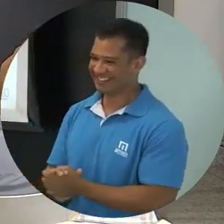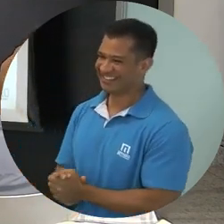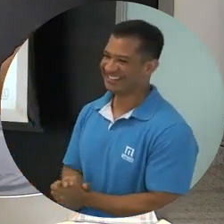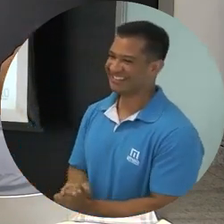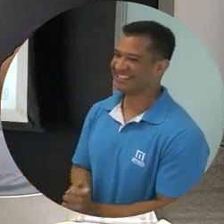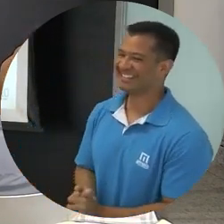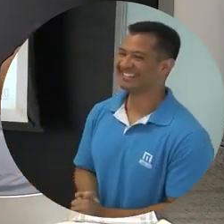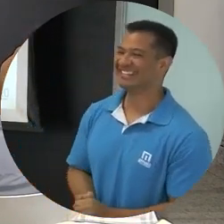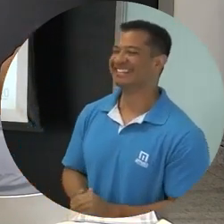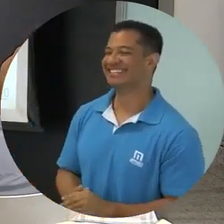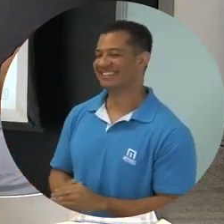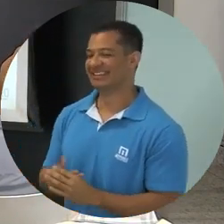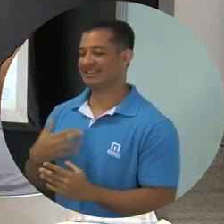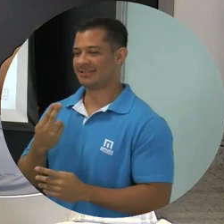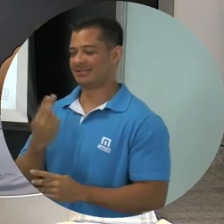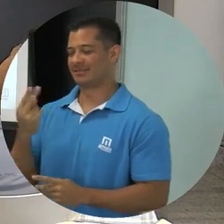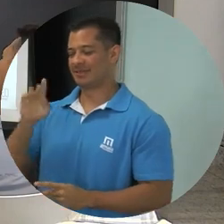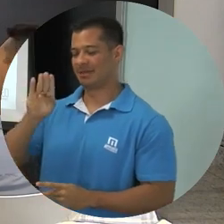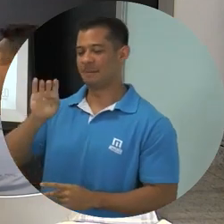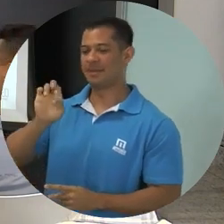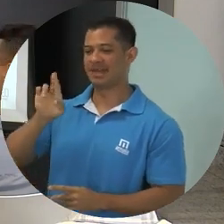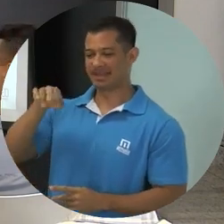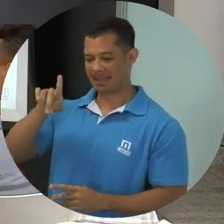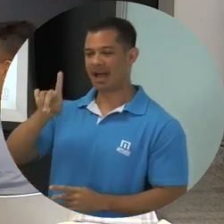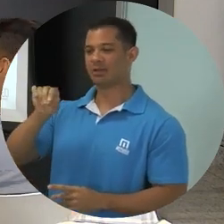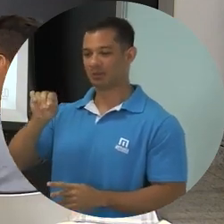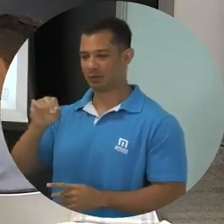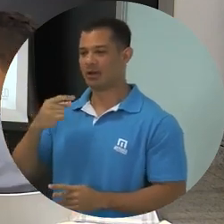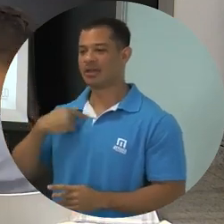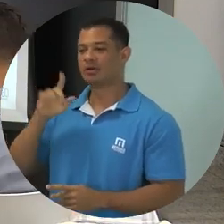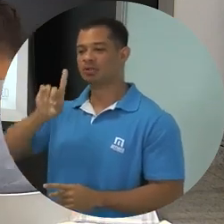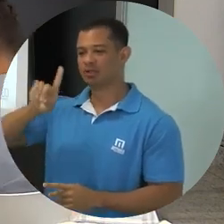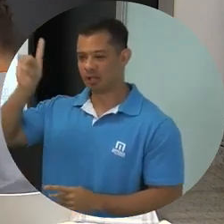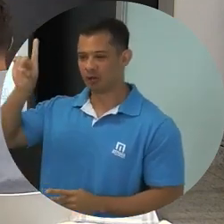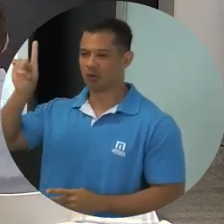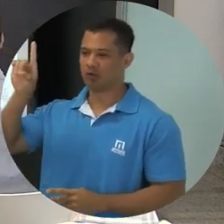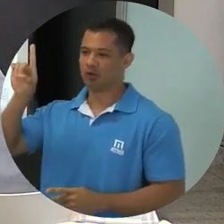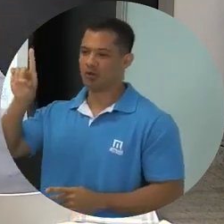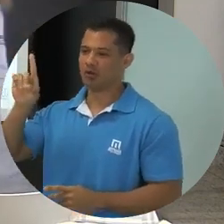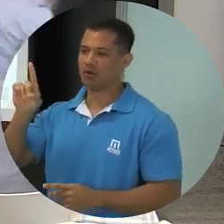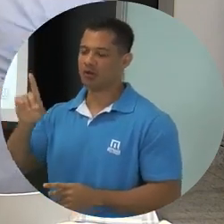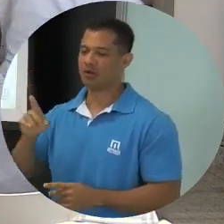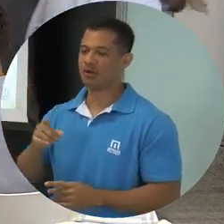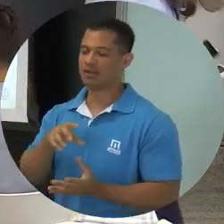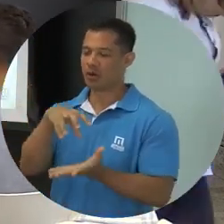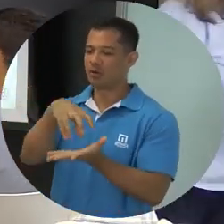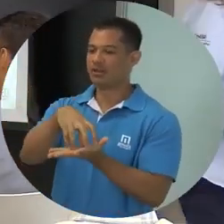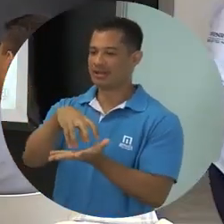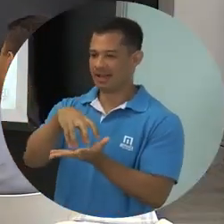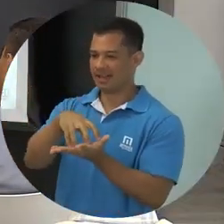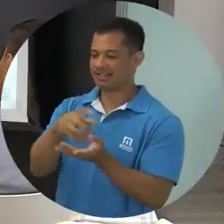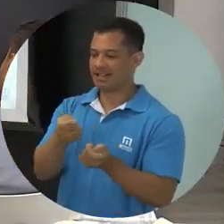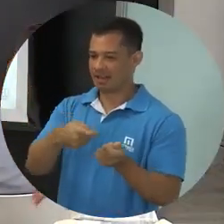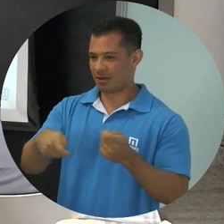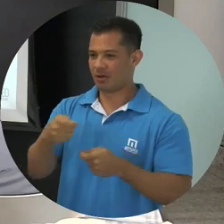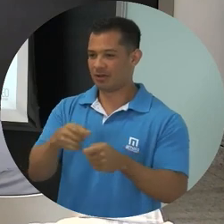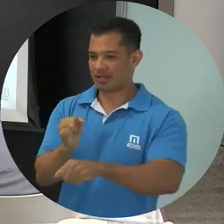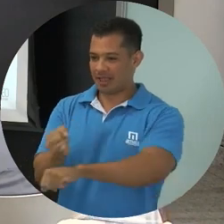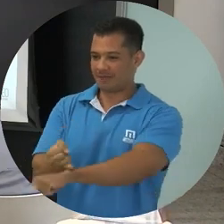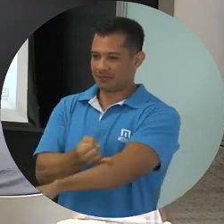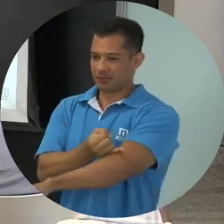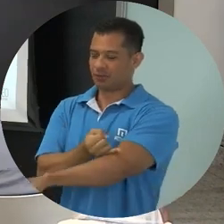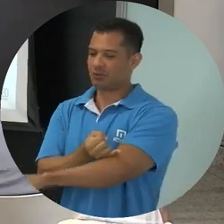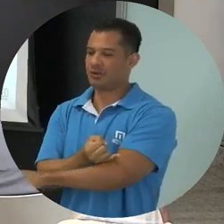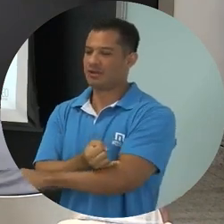Meu nome é Bernardo Miller, eu sou diretor da unidade de negócios de infraestrutura do